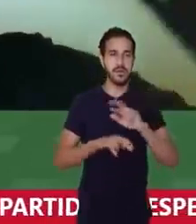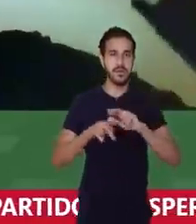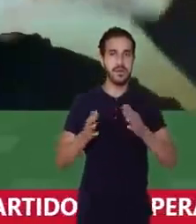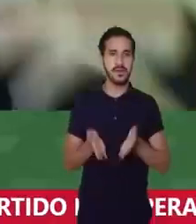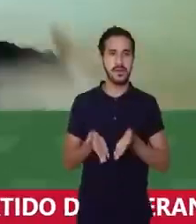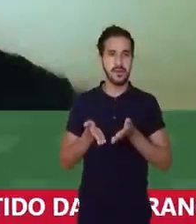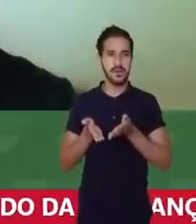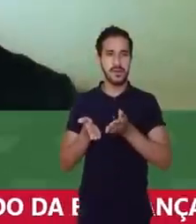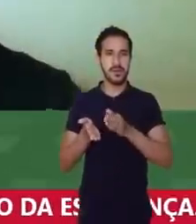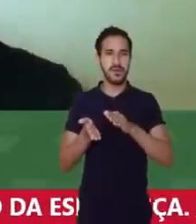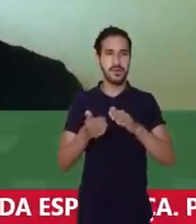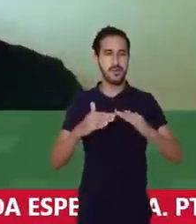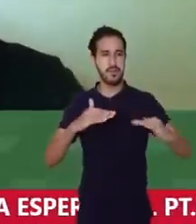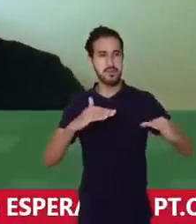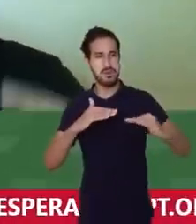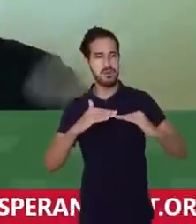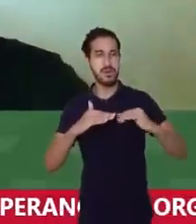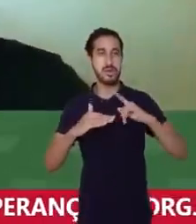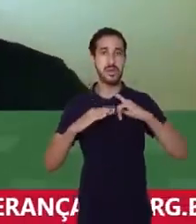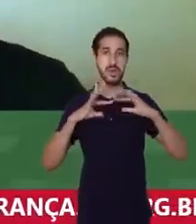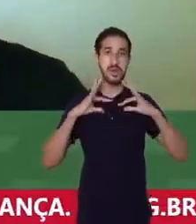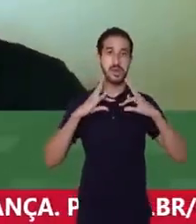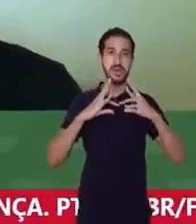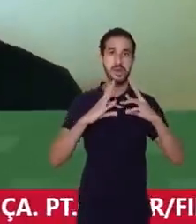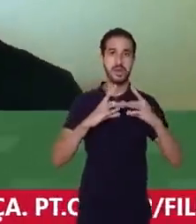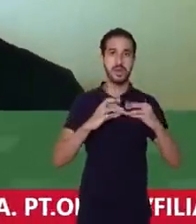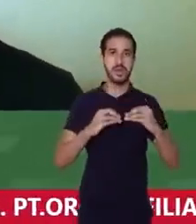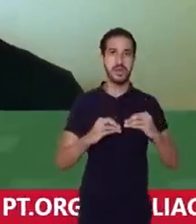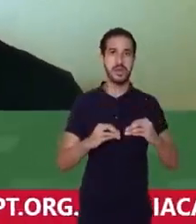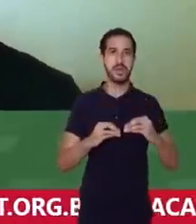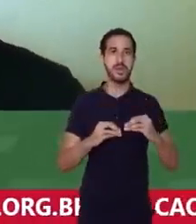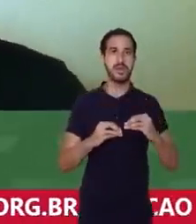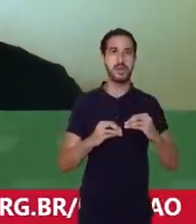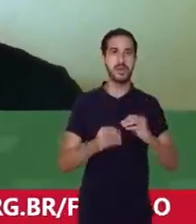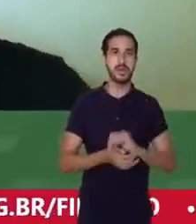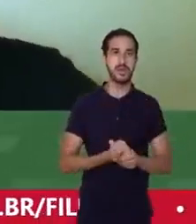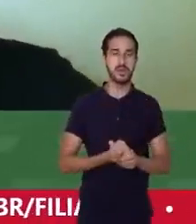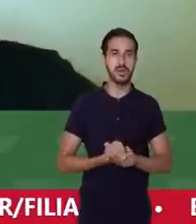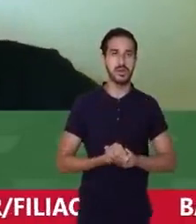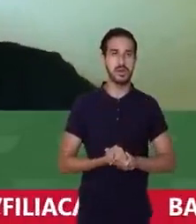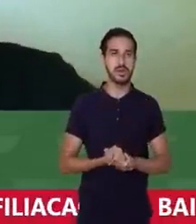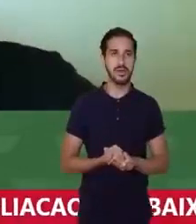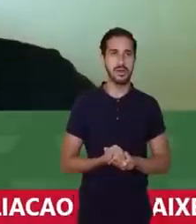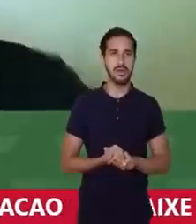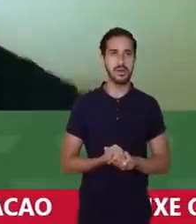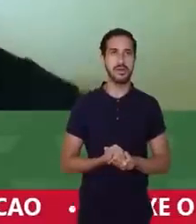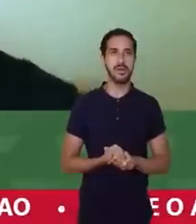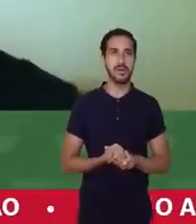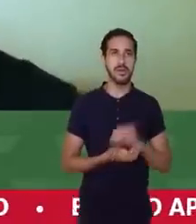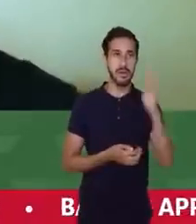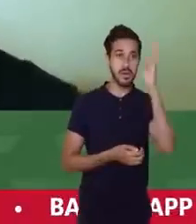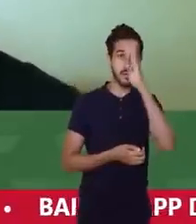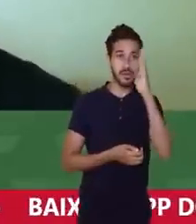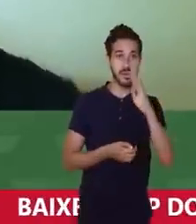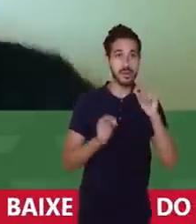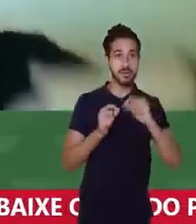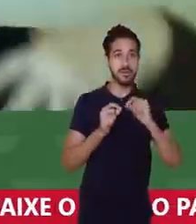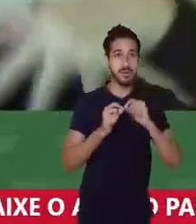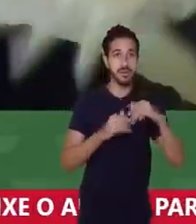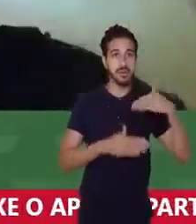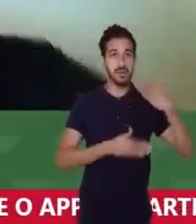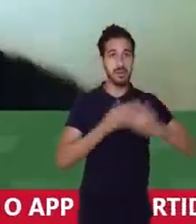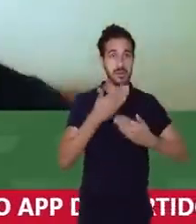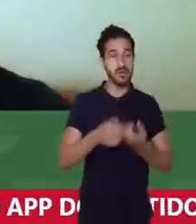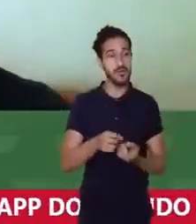plataformas. Enfim, ela tem toda uma demanda sobre a indústria naval. E o Brasil estava fazendo um processo